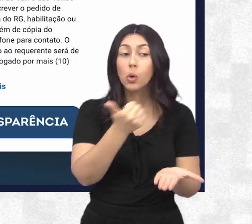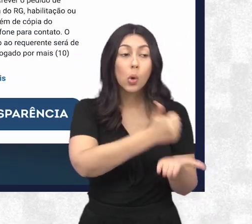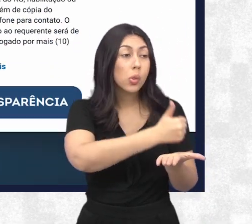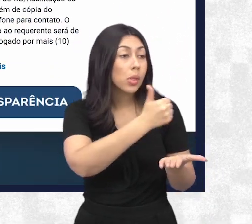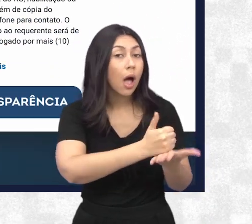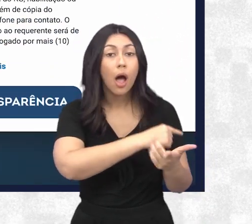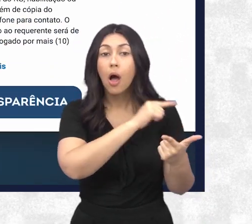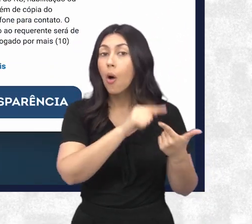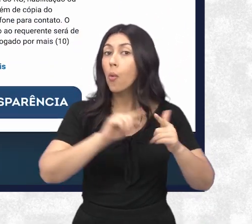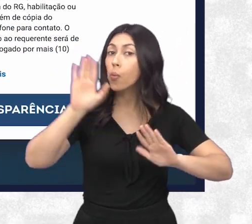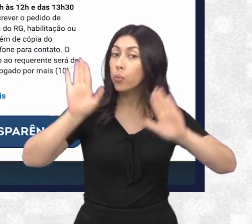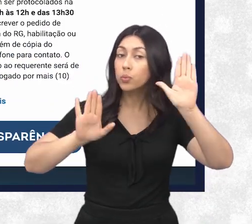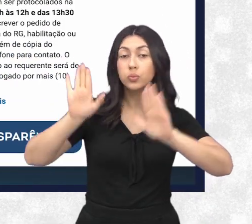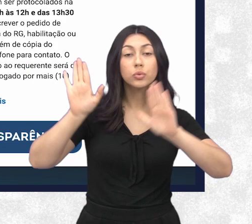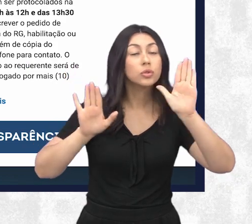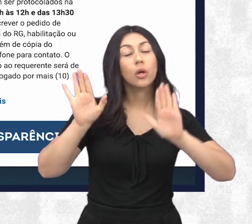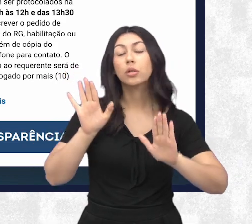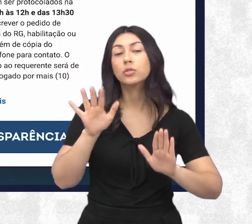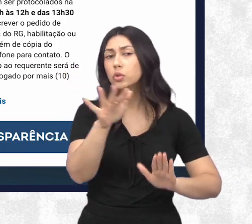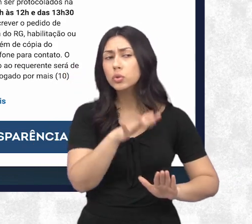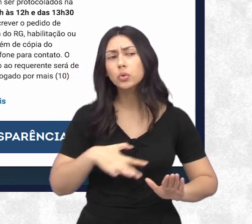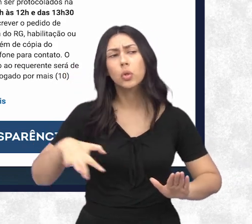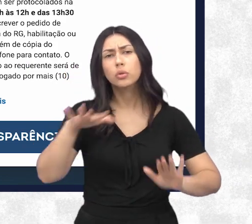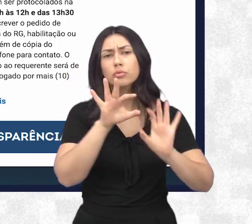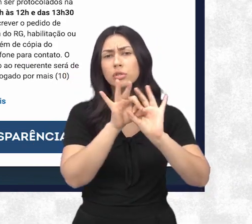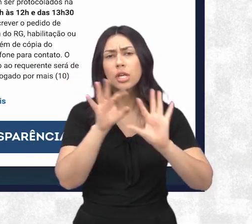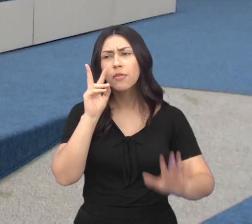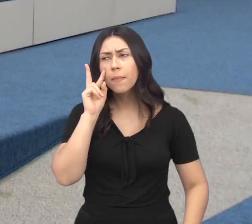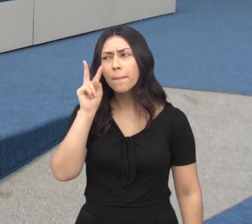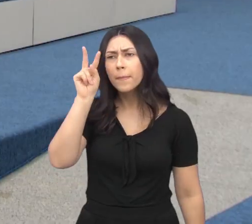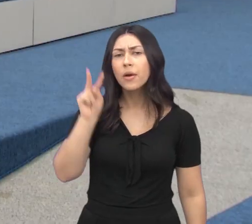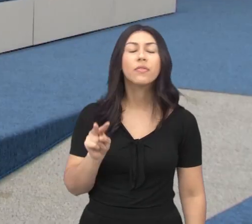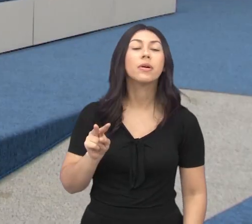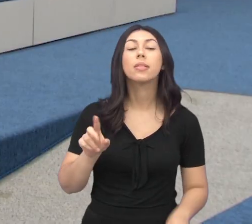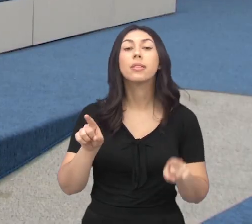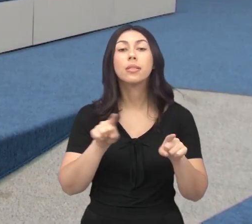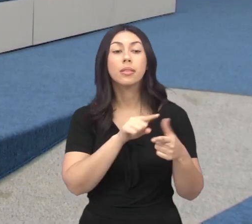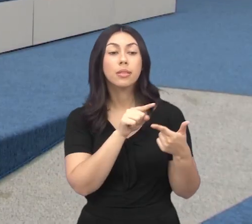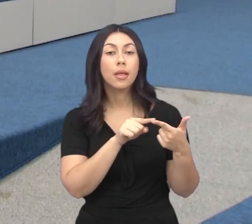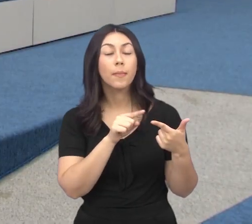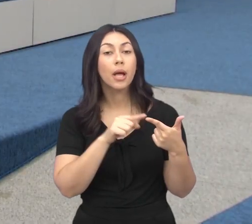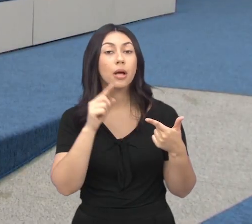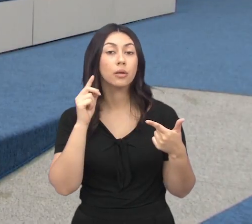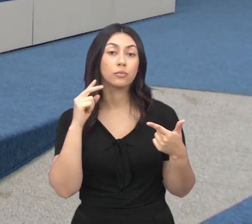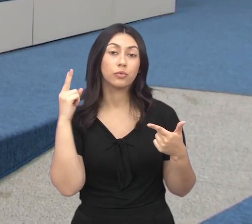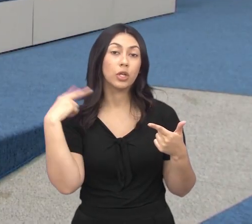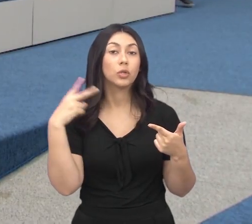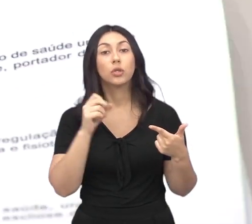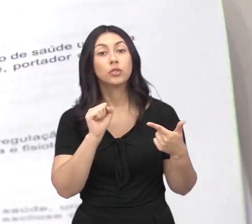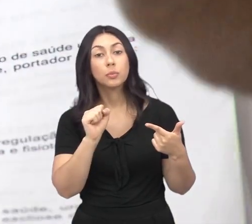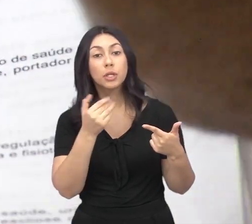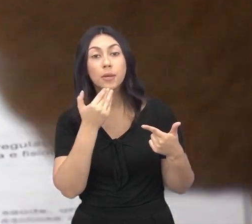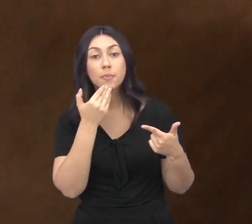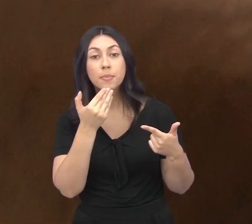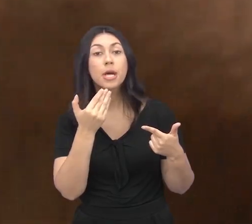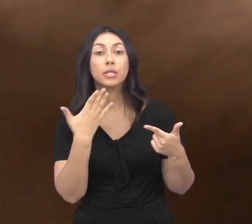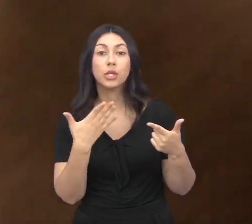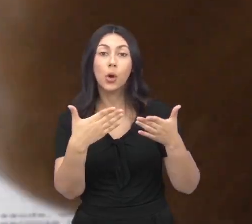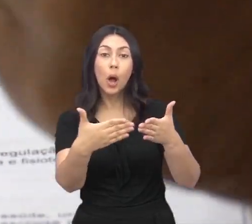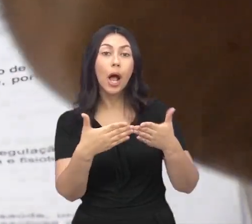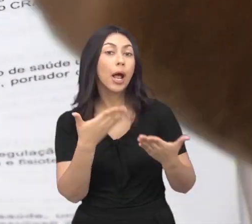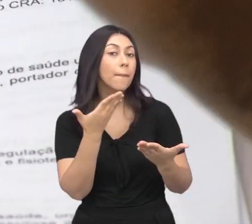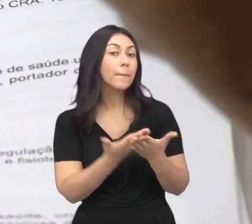contratos e licitações ficam disponíveis para consultas. Os vereadores também podem solicitar informações através